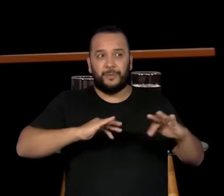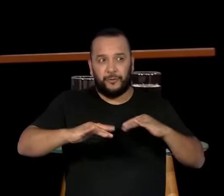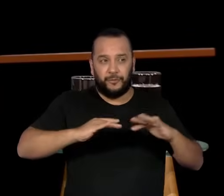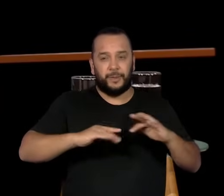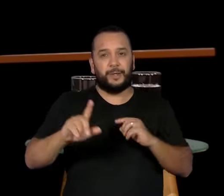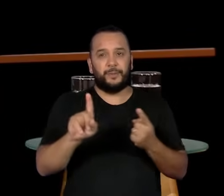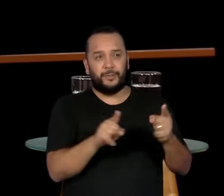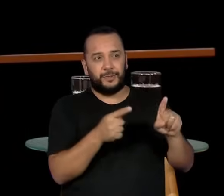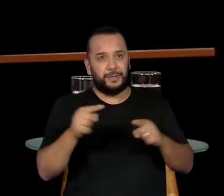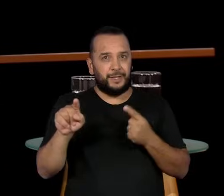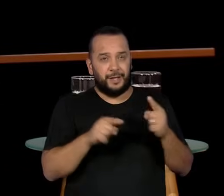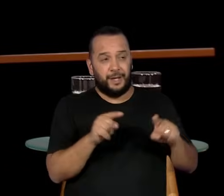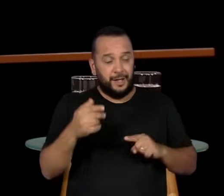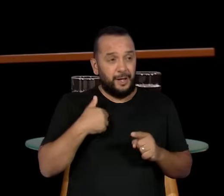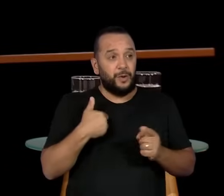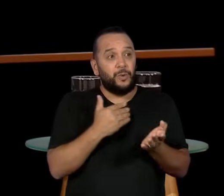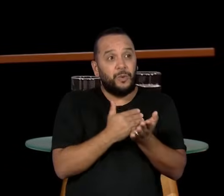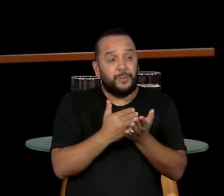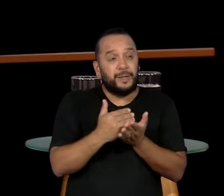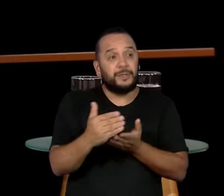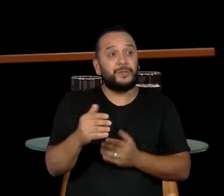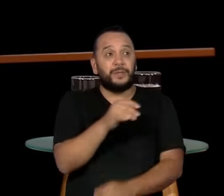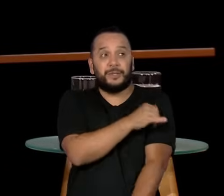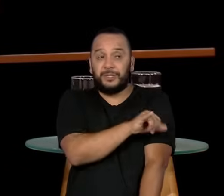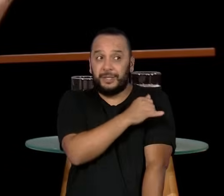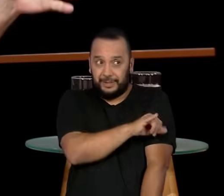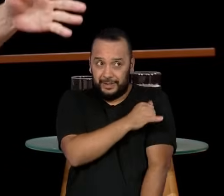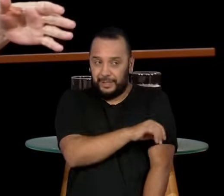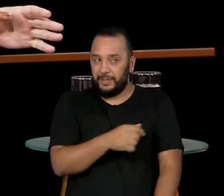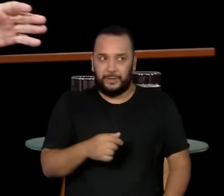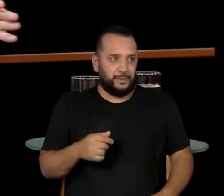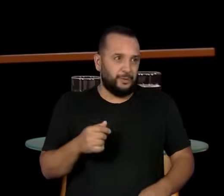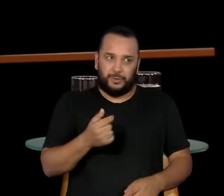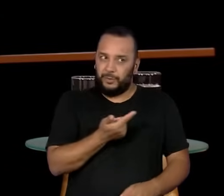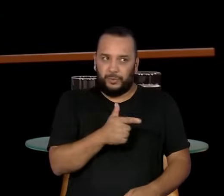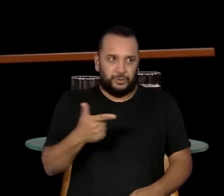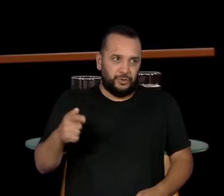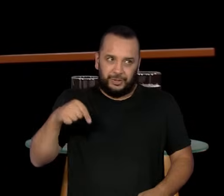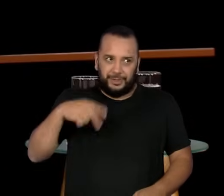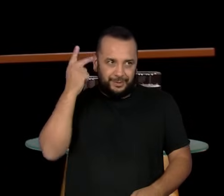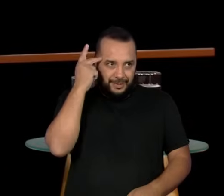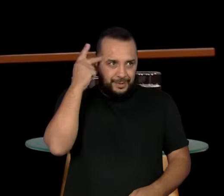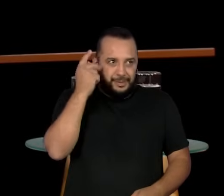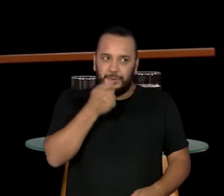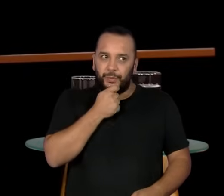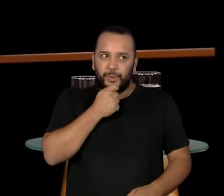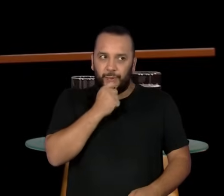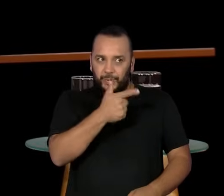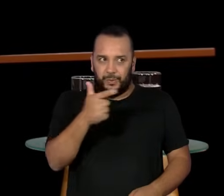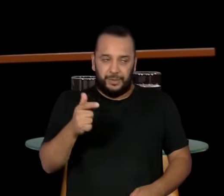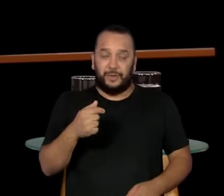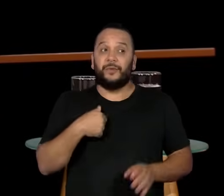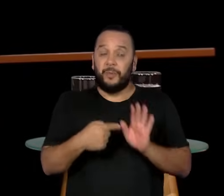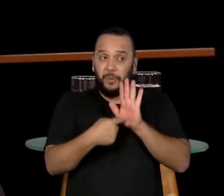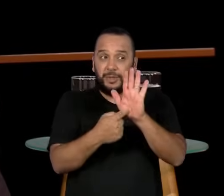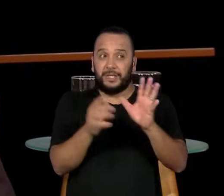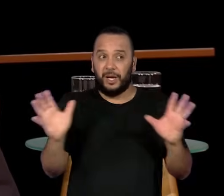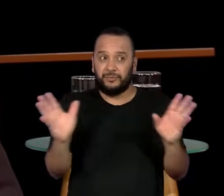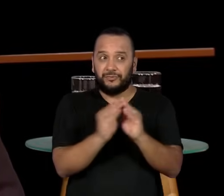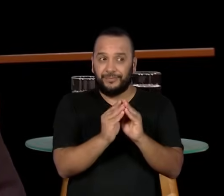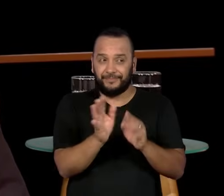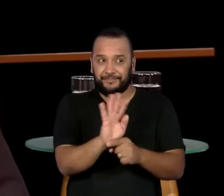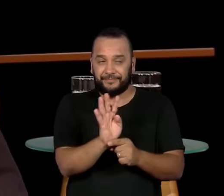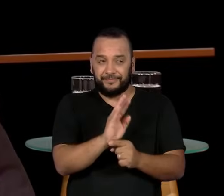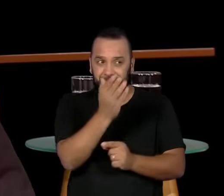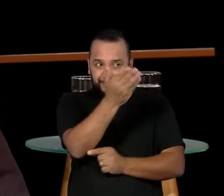musical que estava surgindo principalmente no Rio de Janeiro, que ainda não tinha chegado com força em São Paulo. E aí nós vamos mostrar um quadro que nós